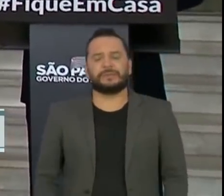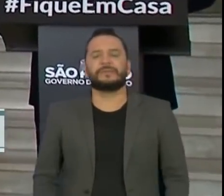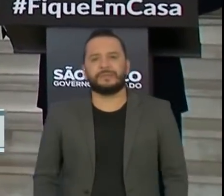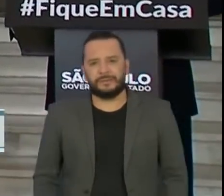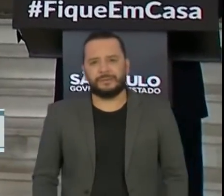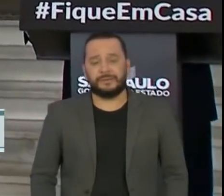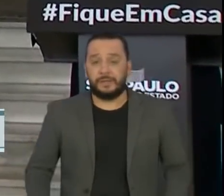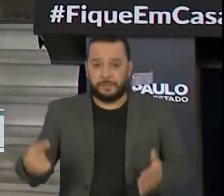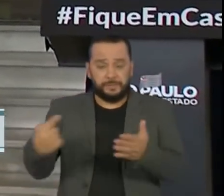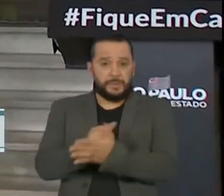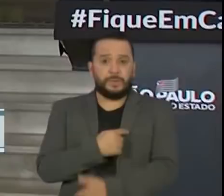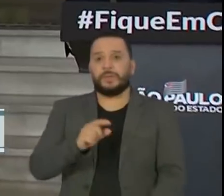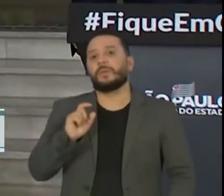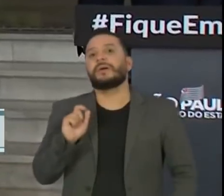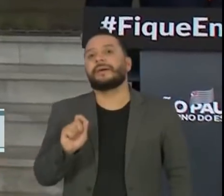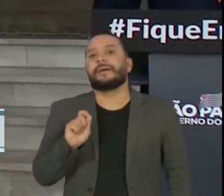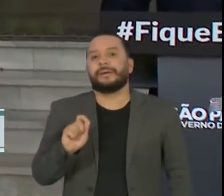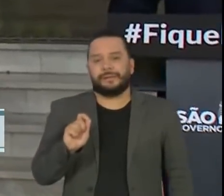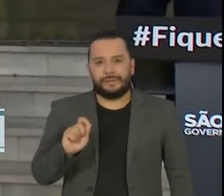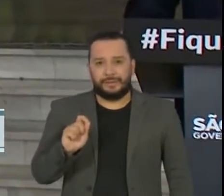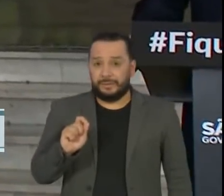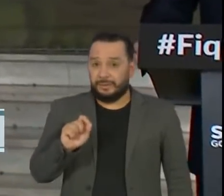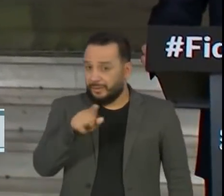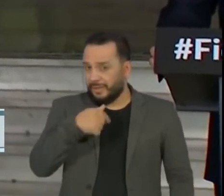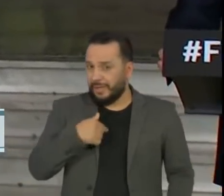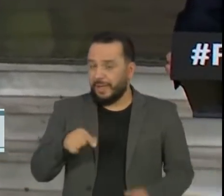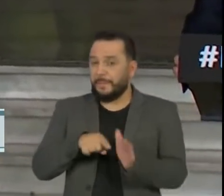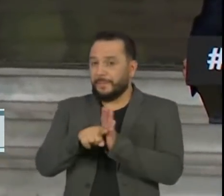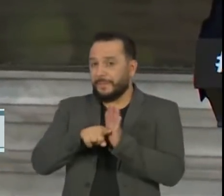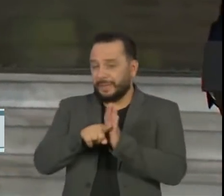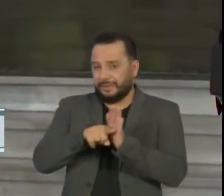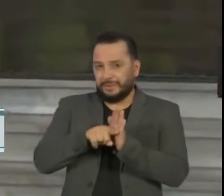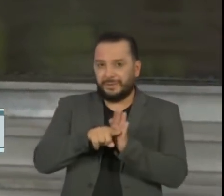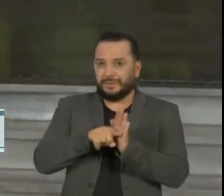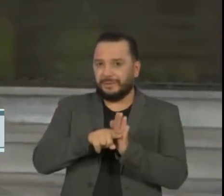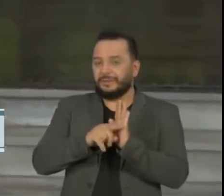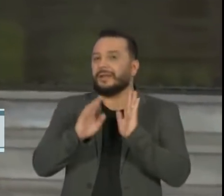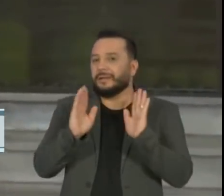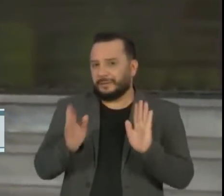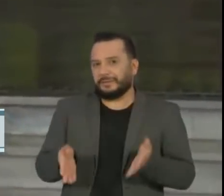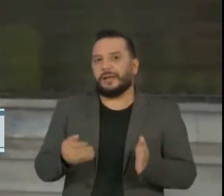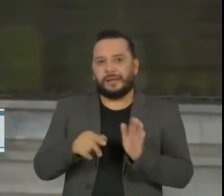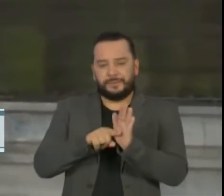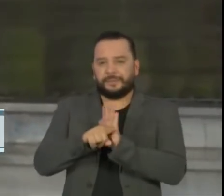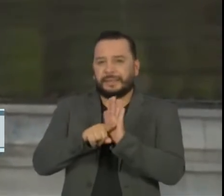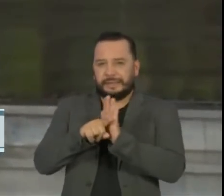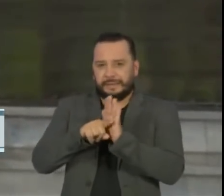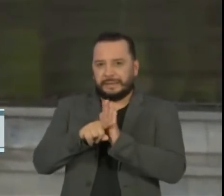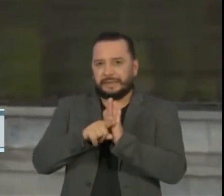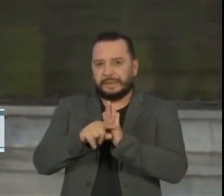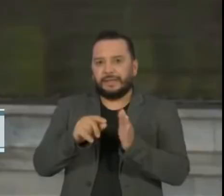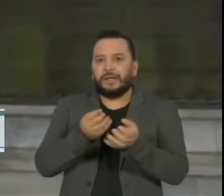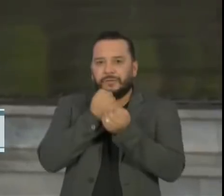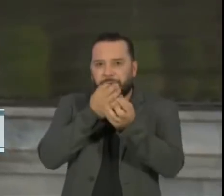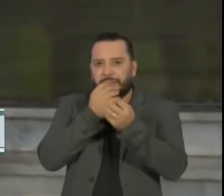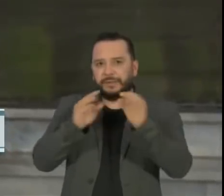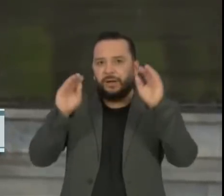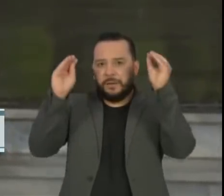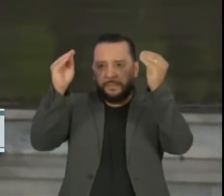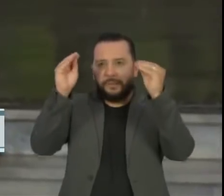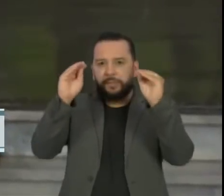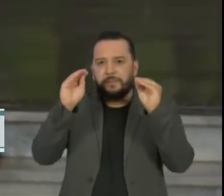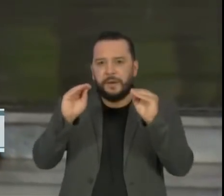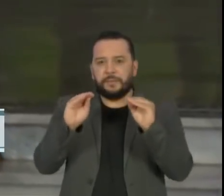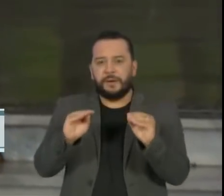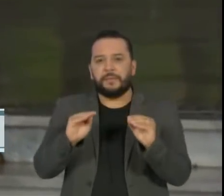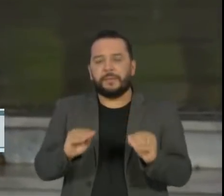tua pergunta sobre, especificamente, Maria, a pesquisa que foi feita, esses cenários são atualizados e são cenários de